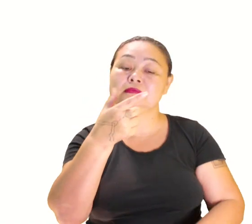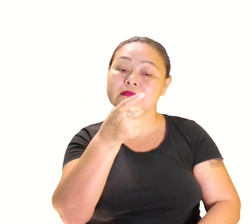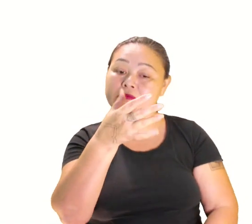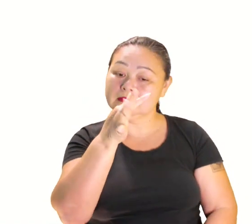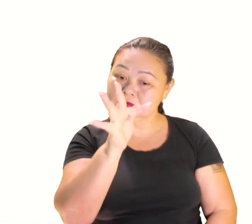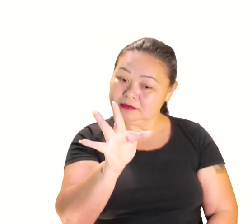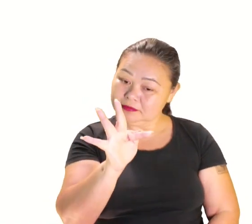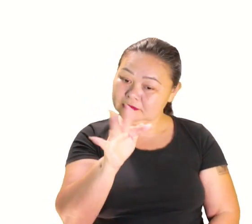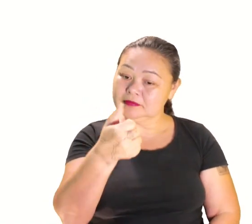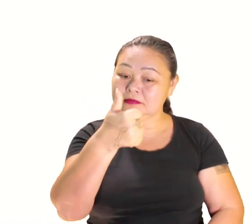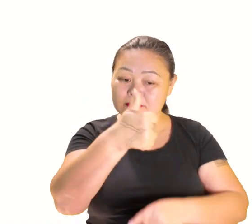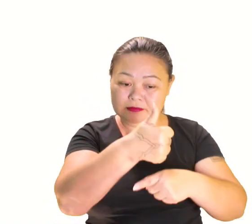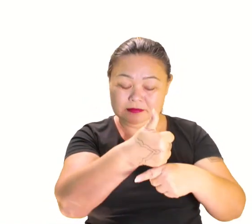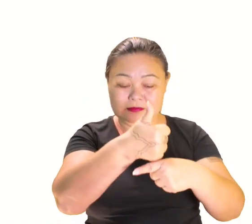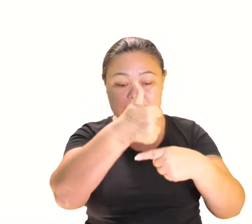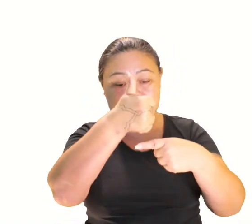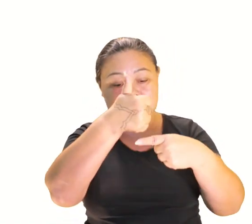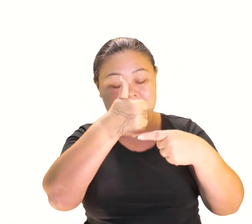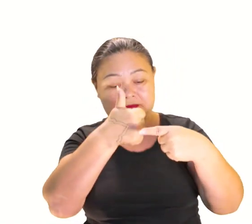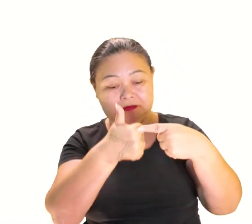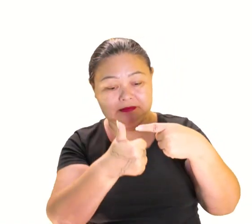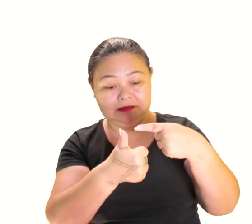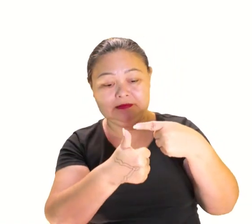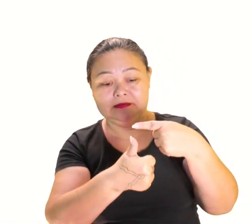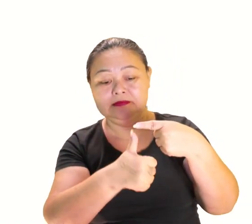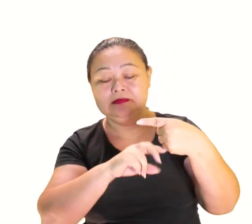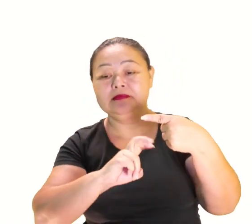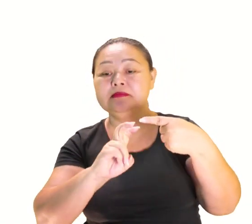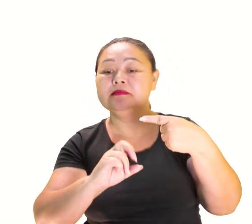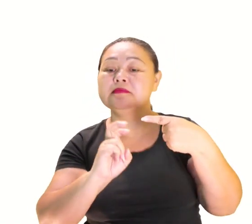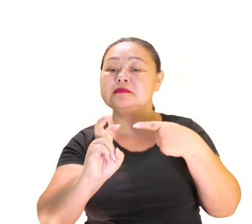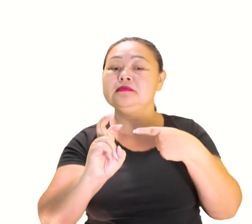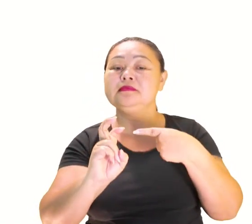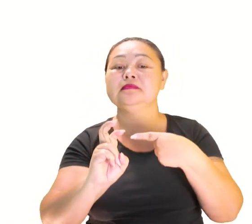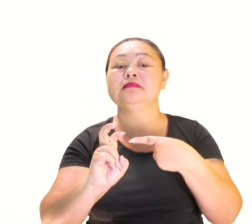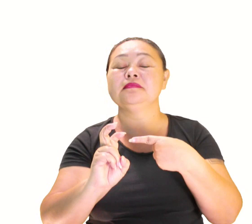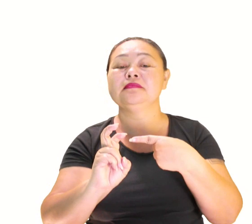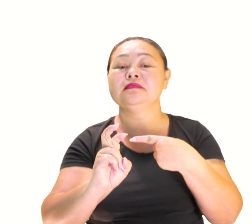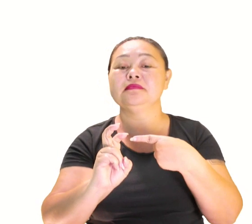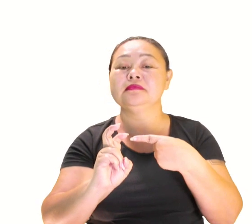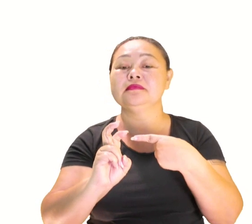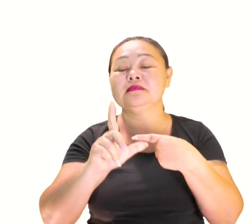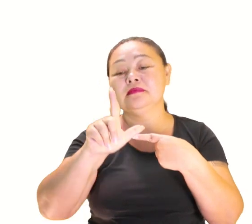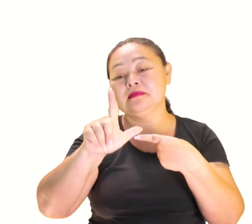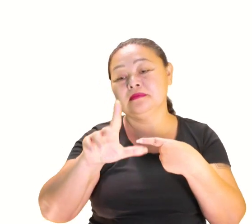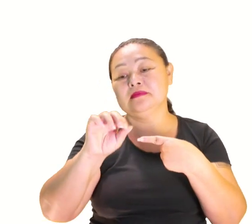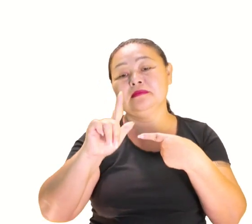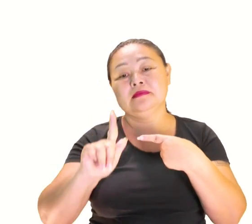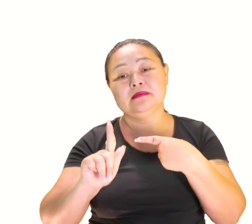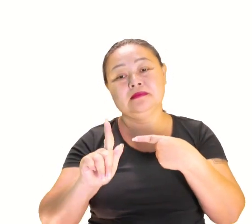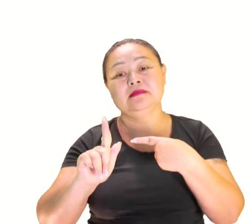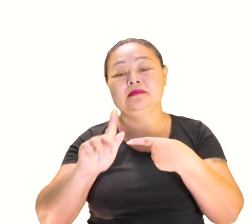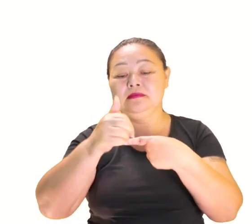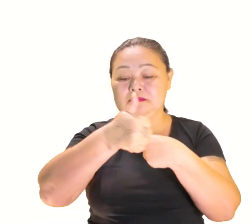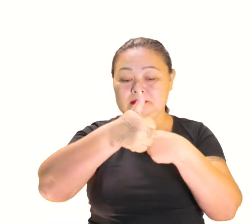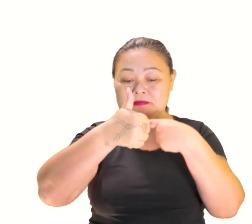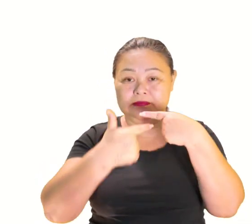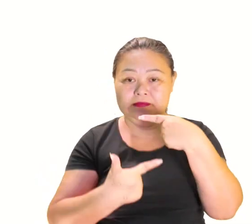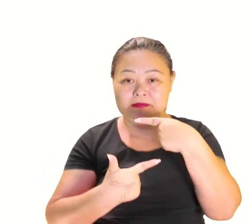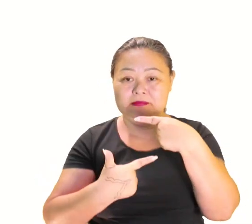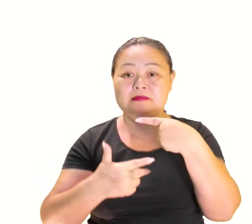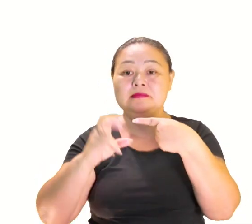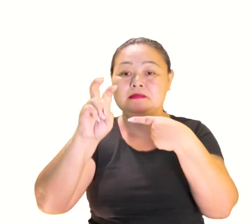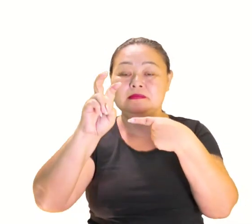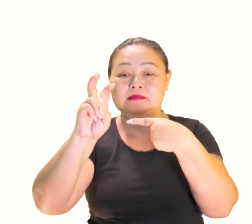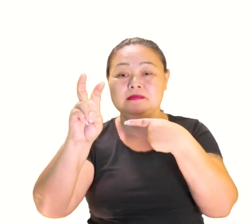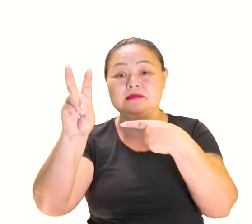quem? De 1 meio elevado à quinta, né? Vai ser log de 1 meio